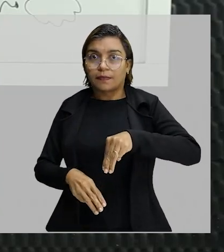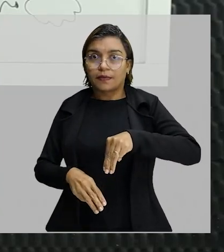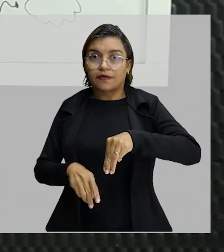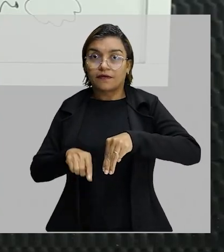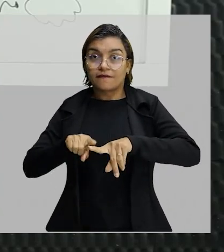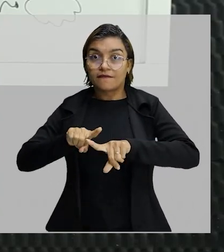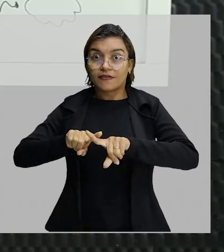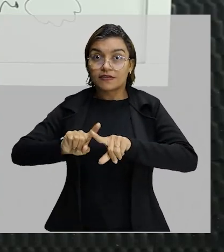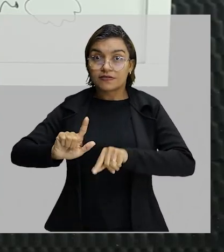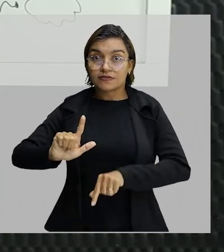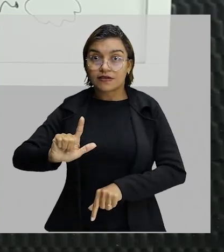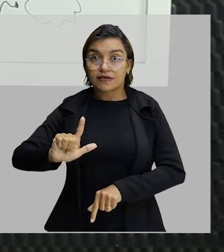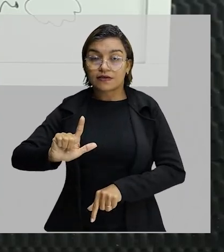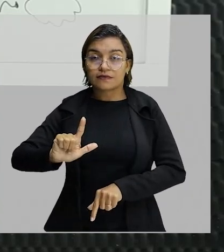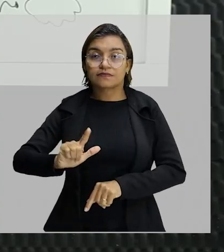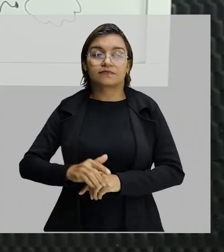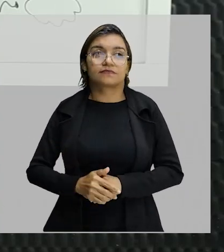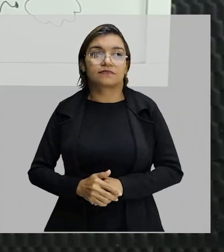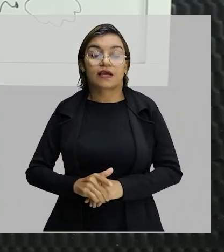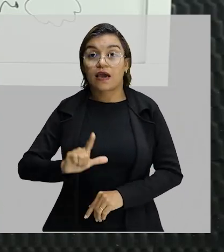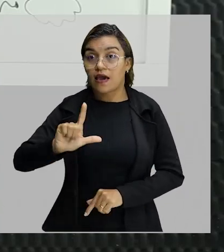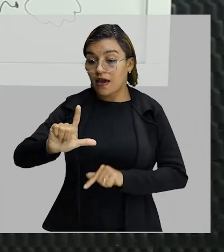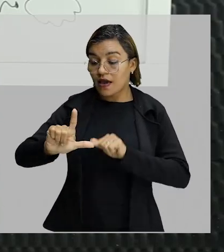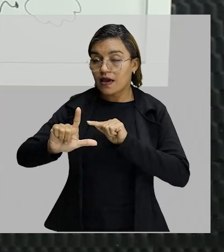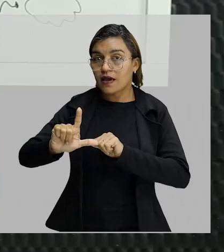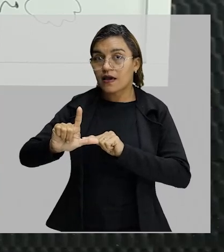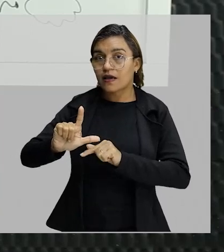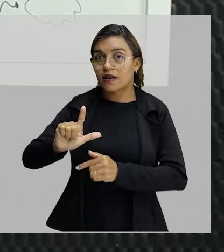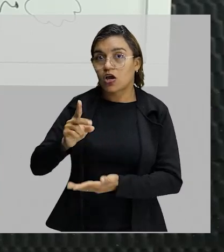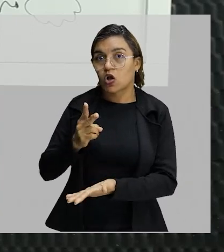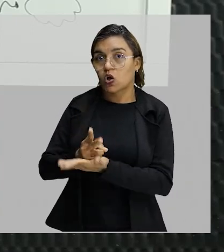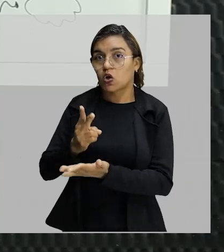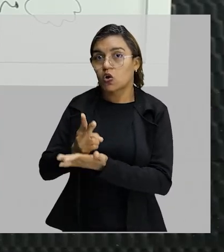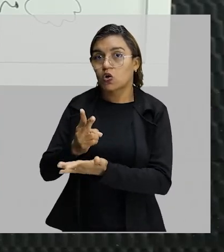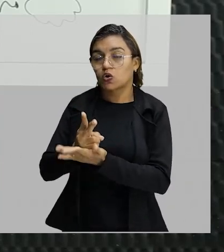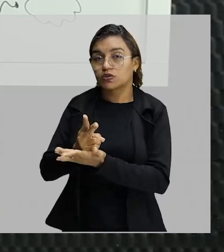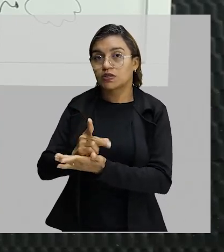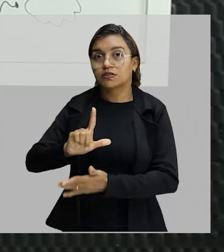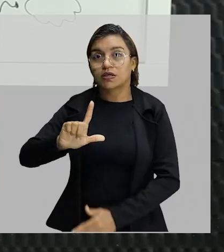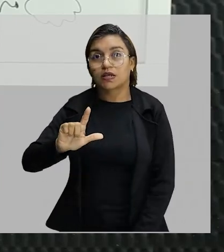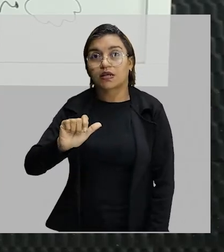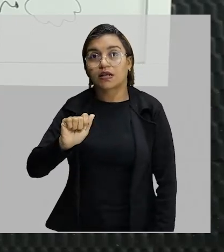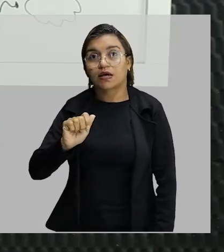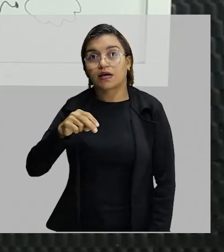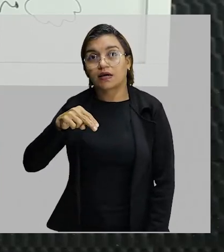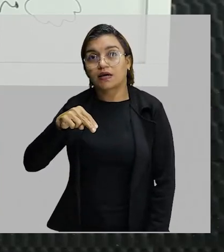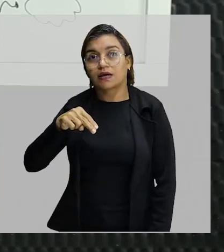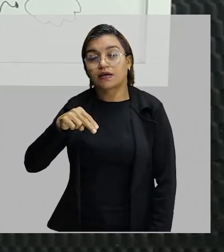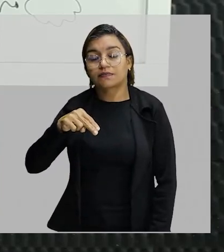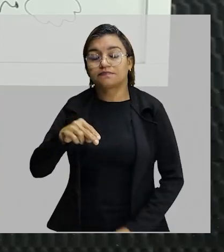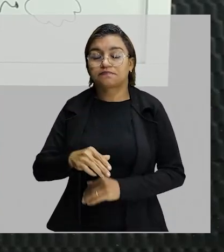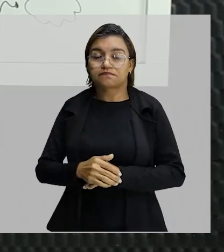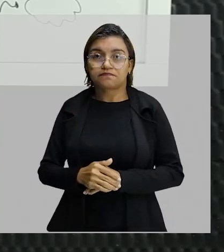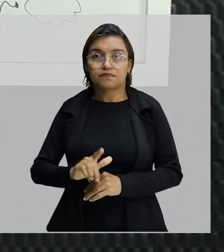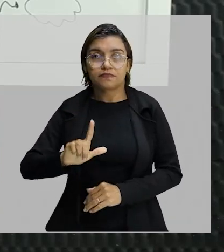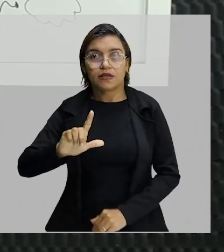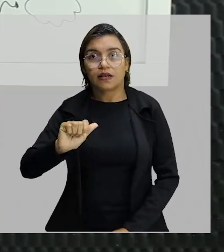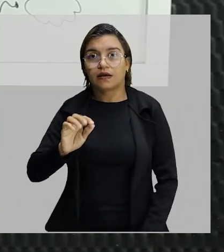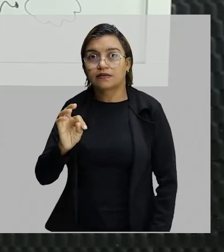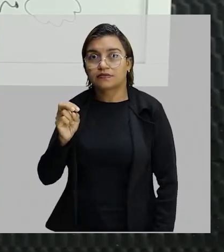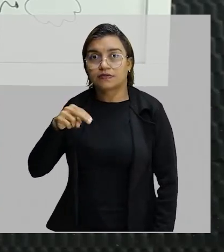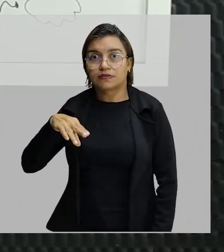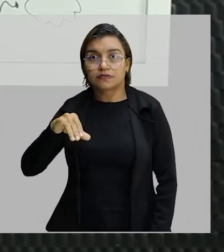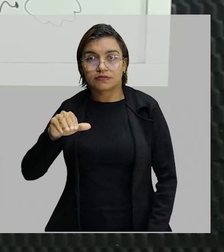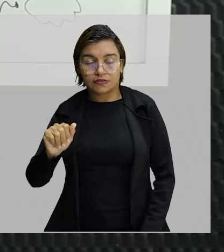e L é uma constante chamada de constante de latência. A questão vai ter que te dar essa constante, certo? É a constante de mudança de